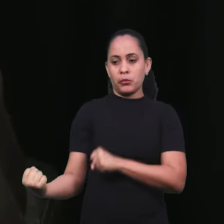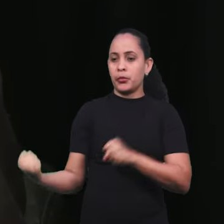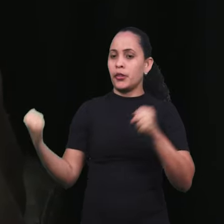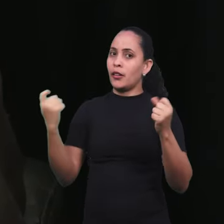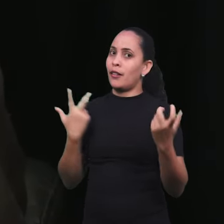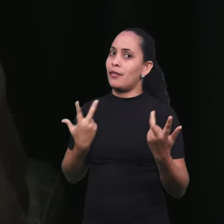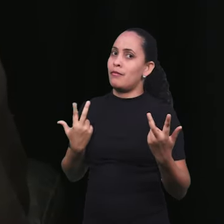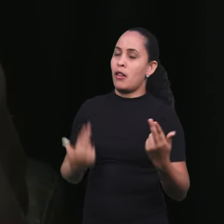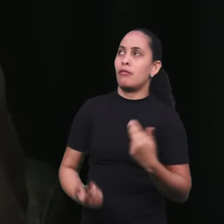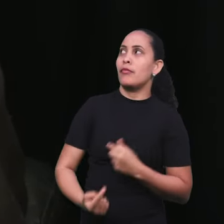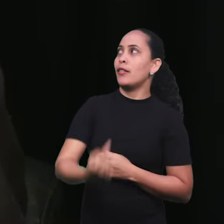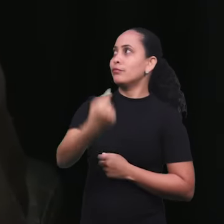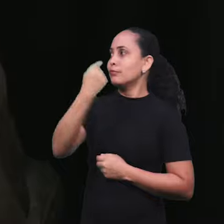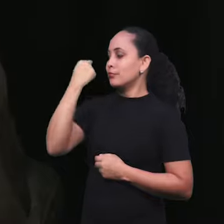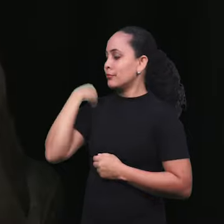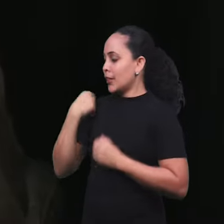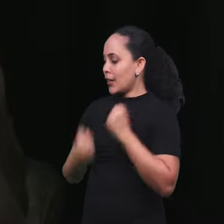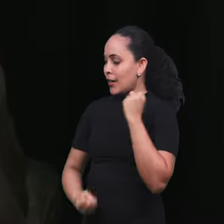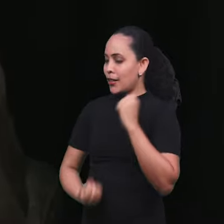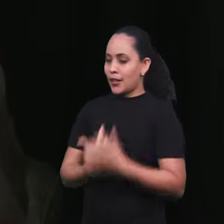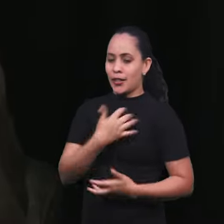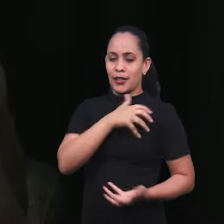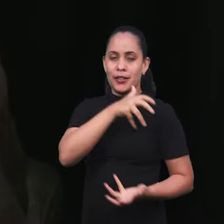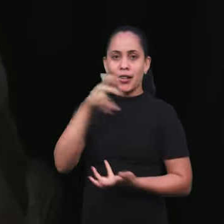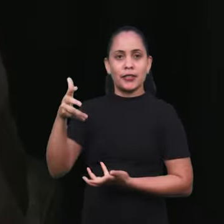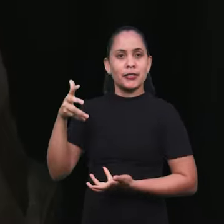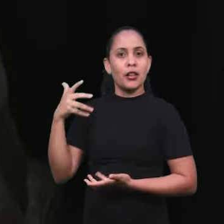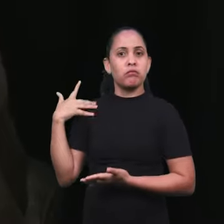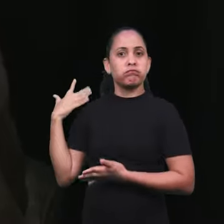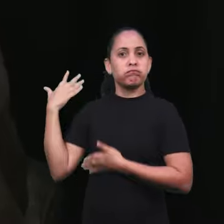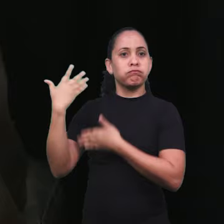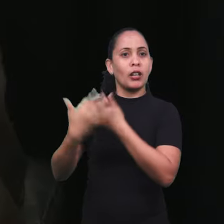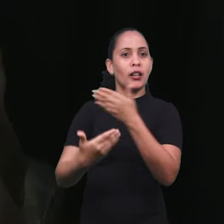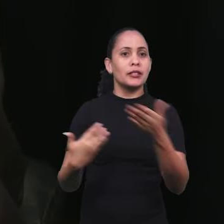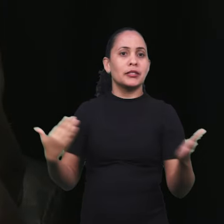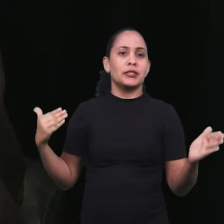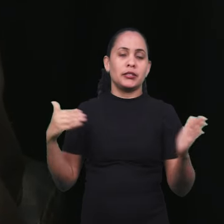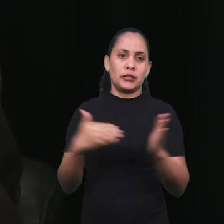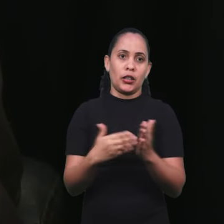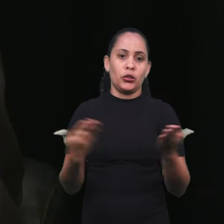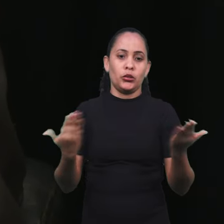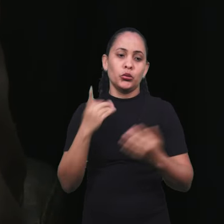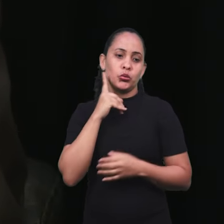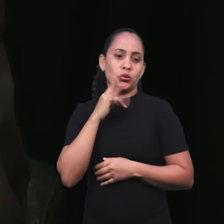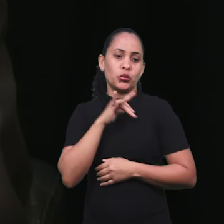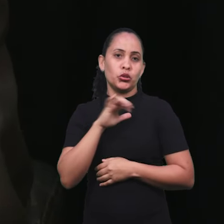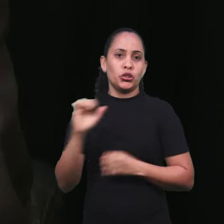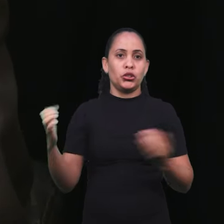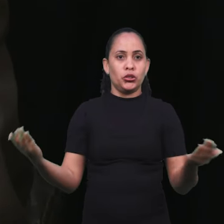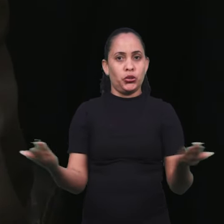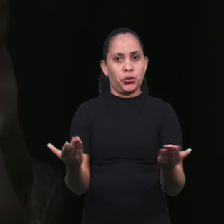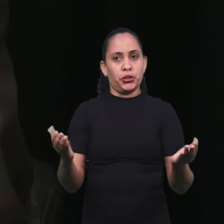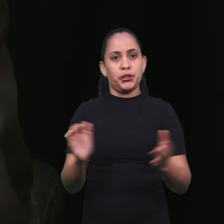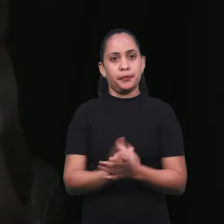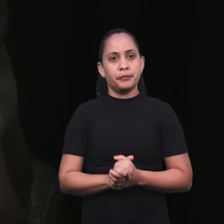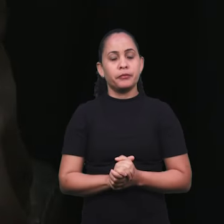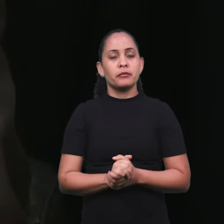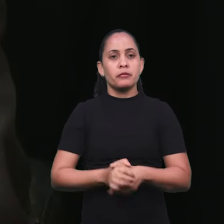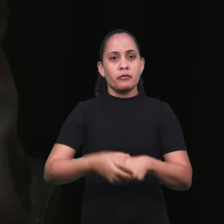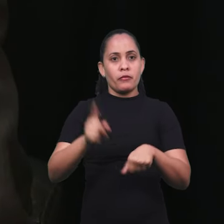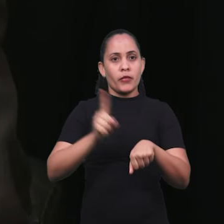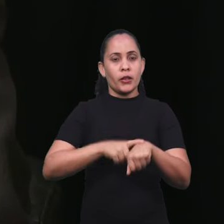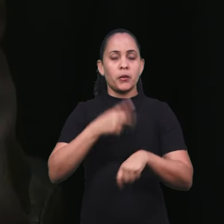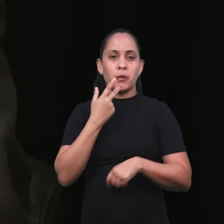é o mesmo desde lá da criação. E ela perdura, passa por toda a Bíblia até os nossos dias, né? Então tem